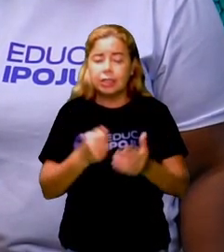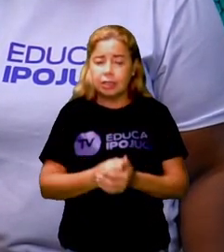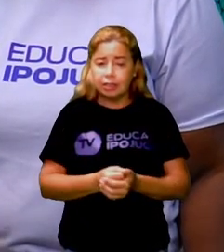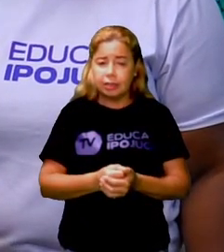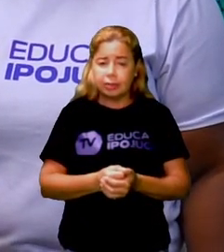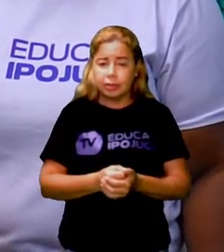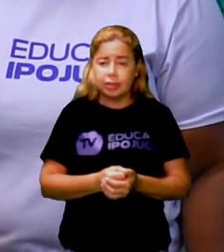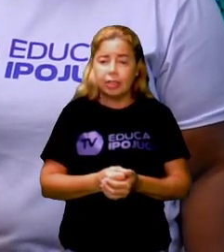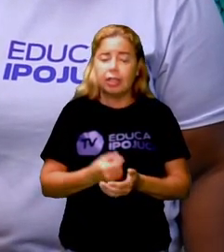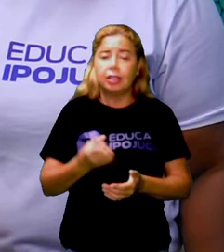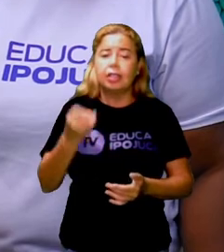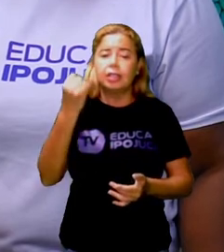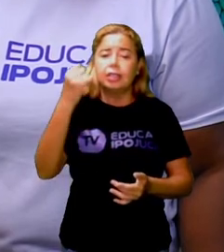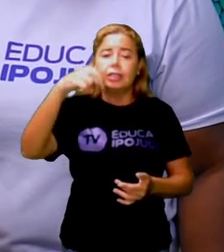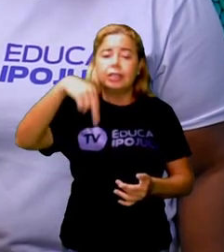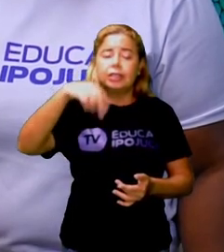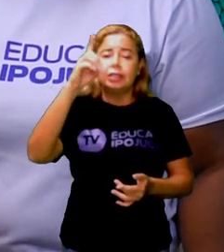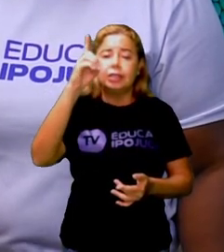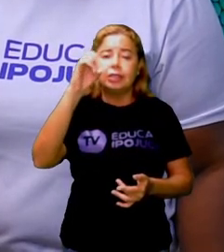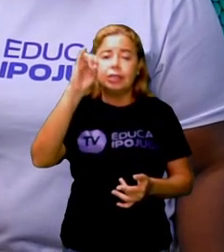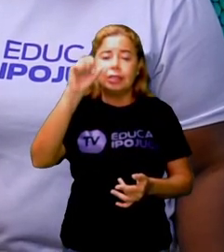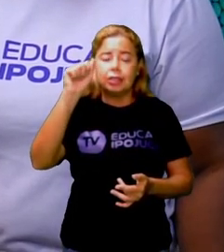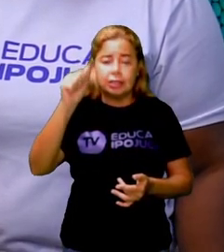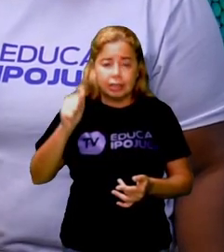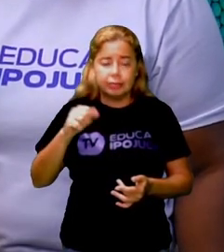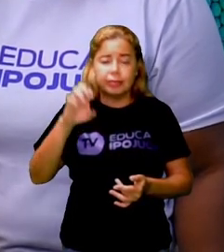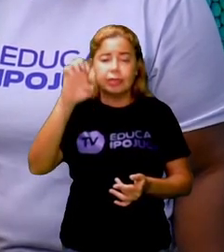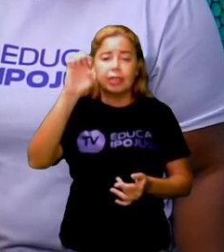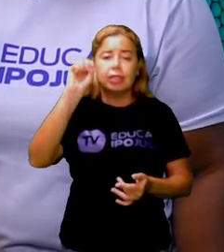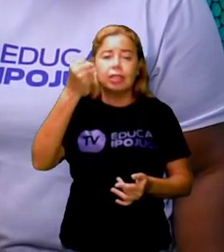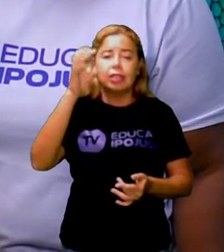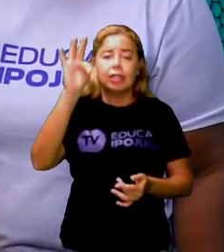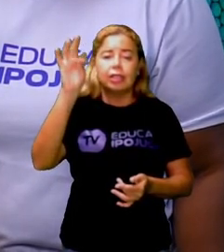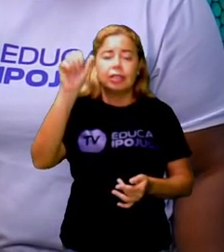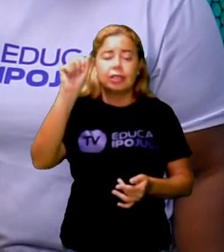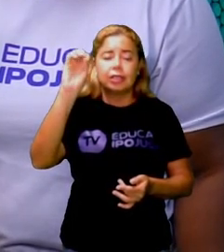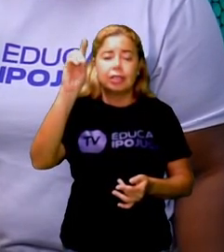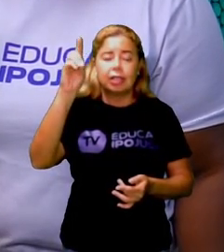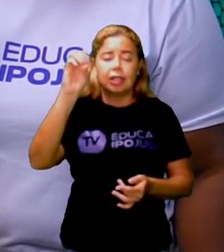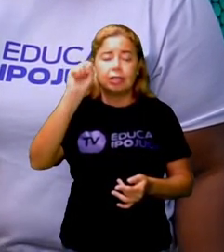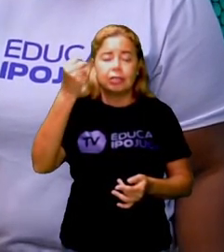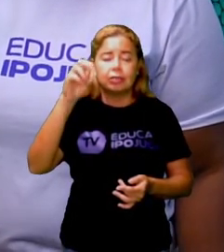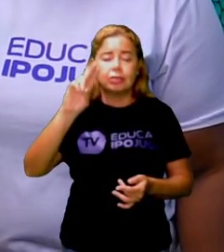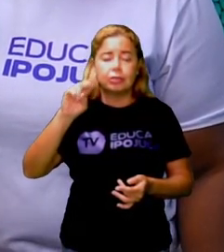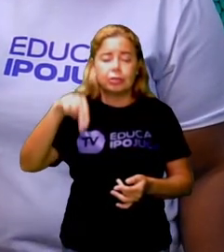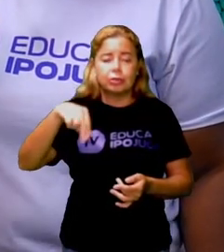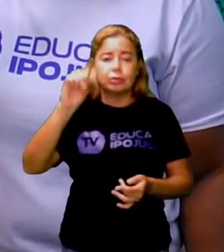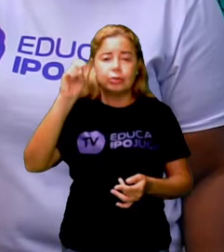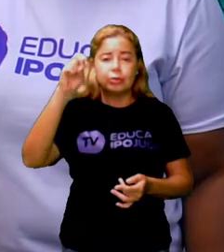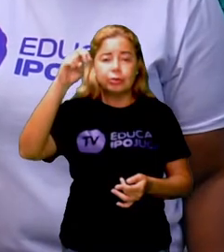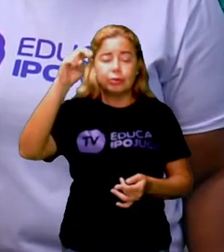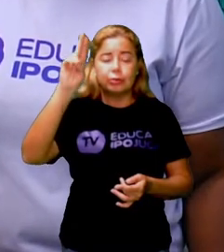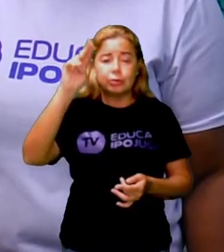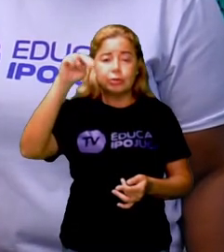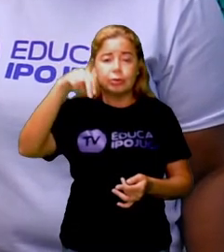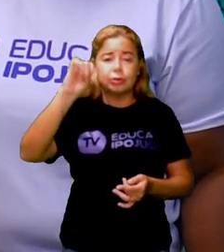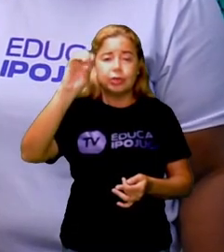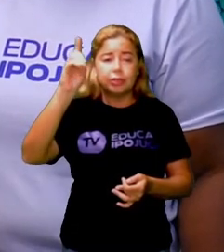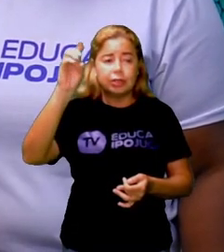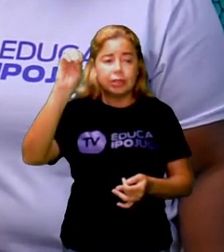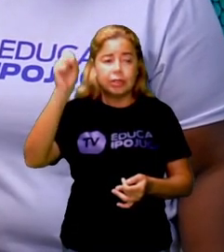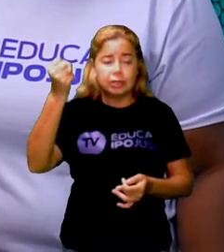Índia, Estados Unidos, França e Moçambique. Afinal, como é chamado o